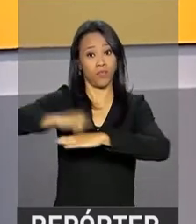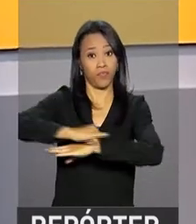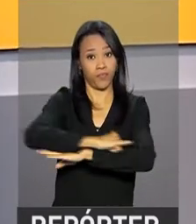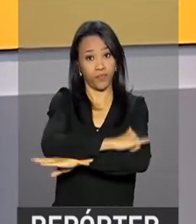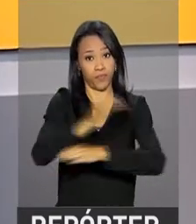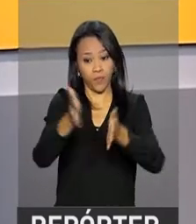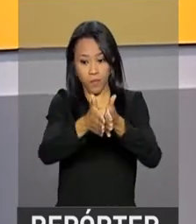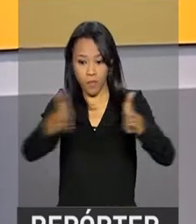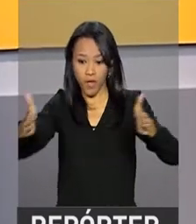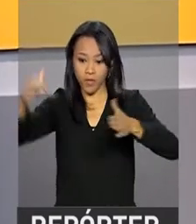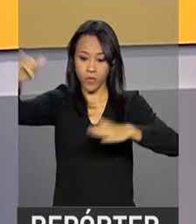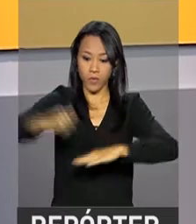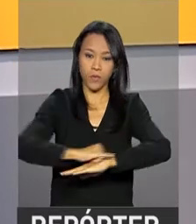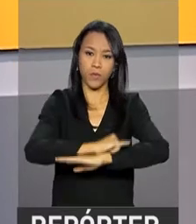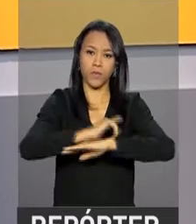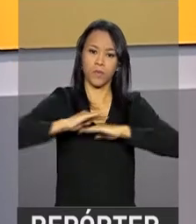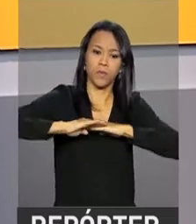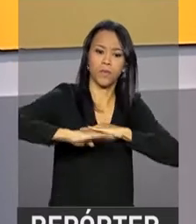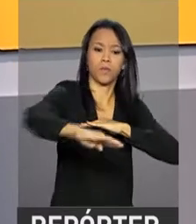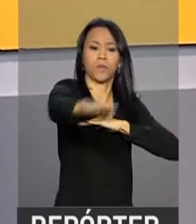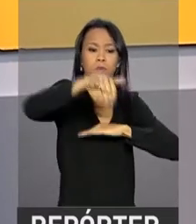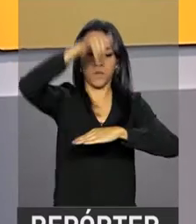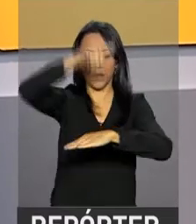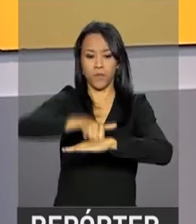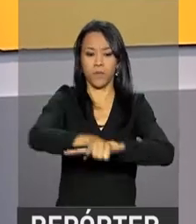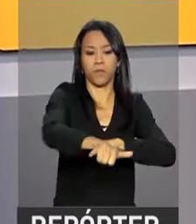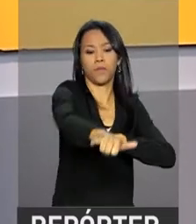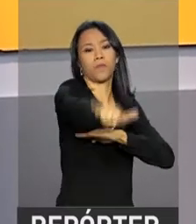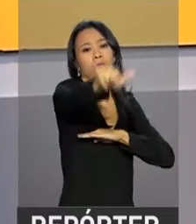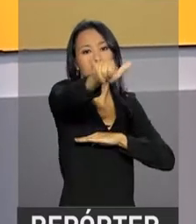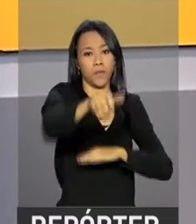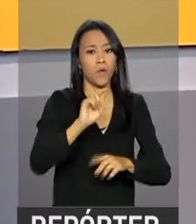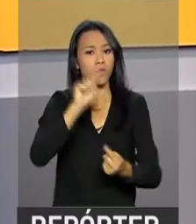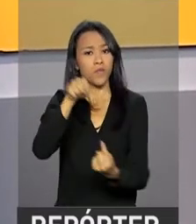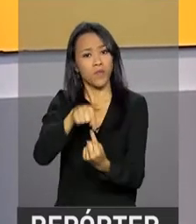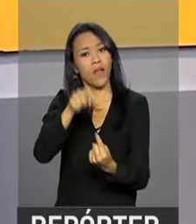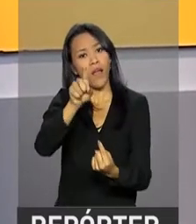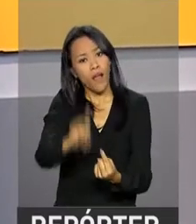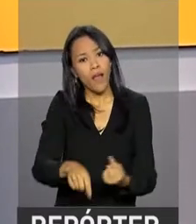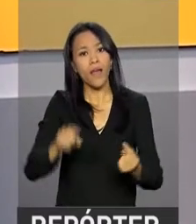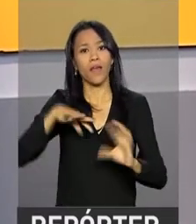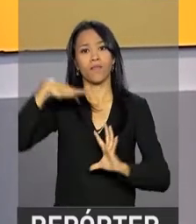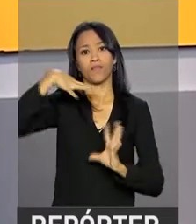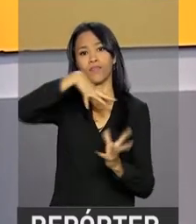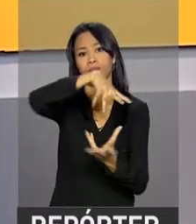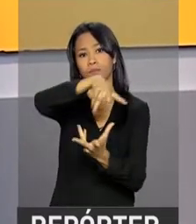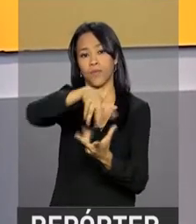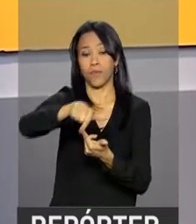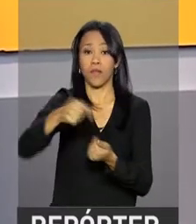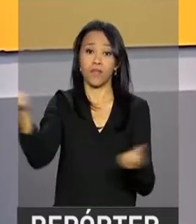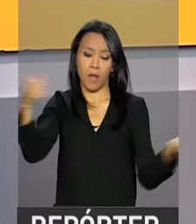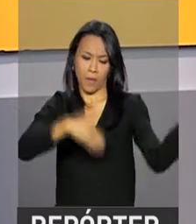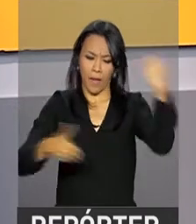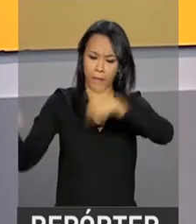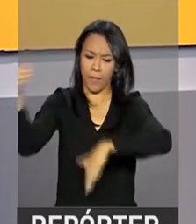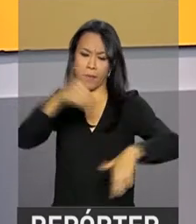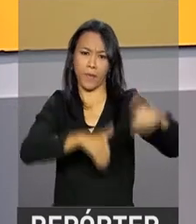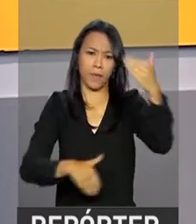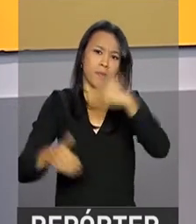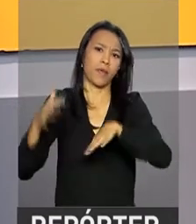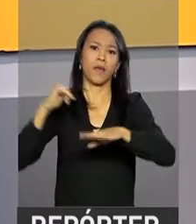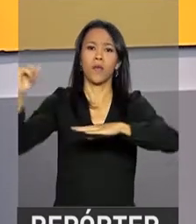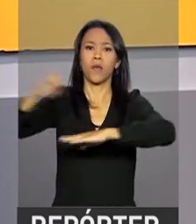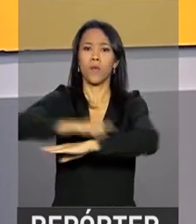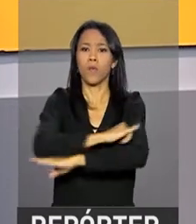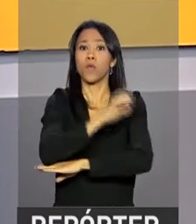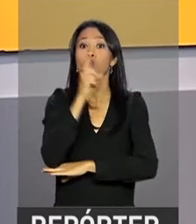de aeronaves da pista de pouso e decolagem a intenção é internacionalizar o aeroporto que movimenta cerca de um